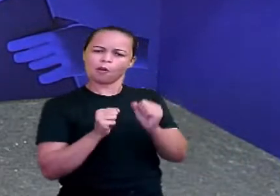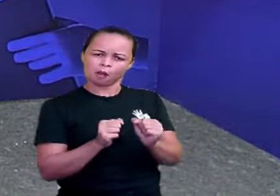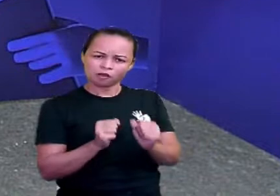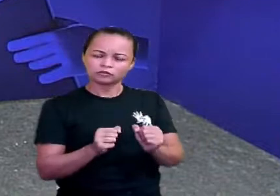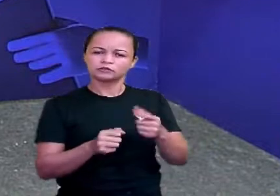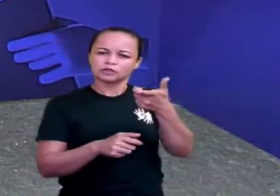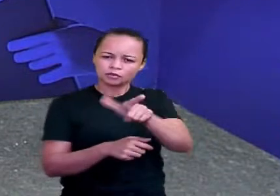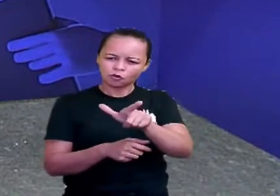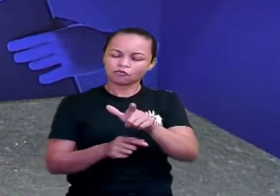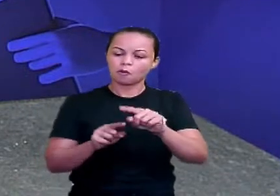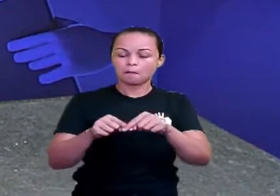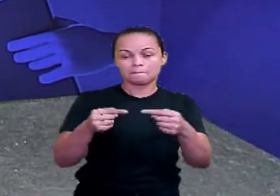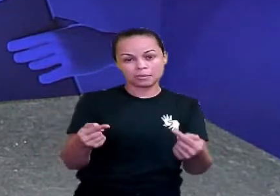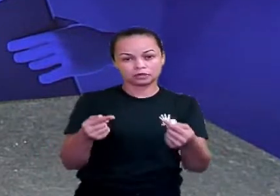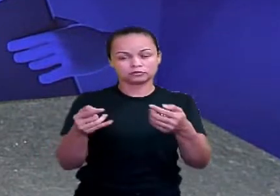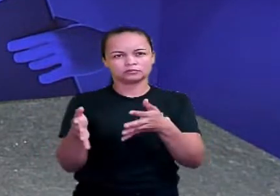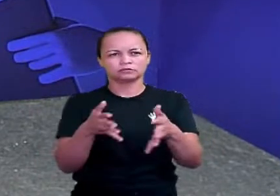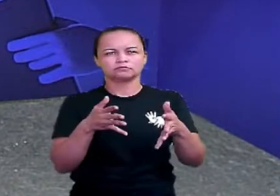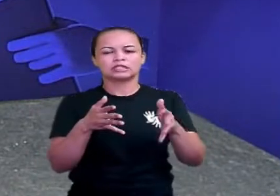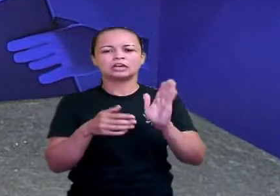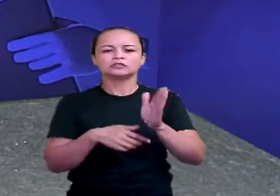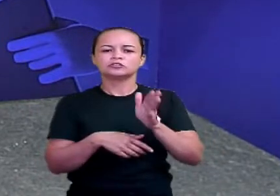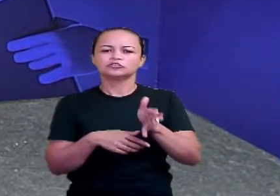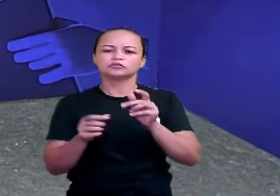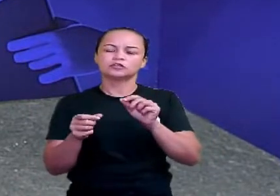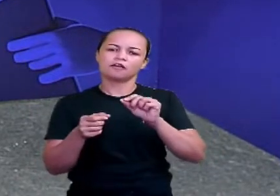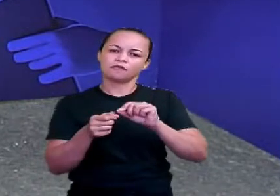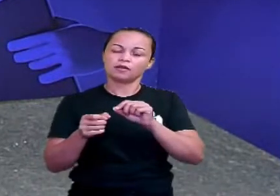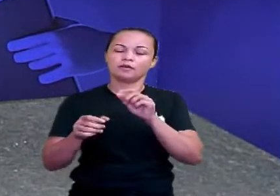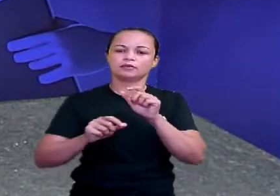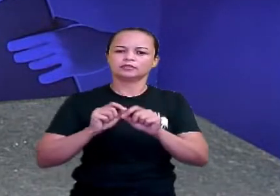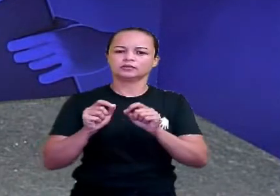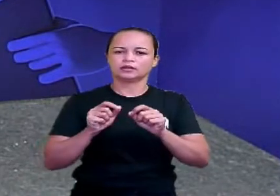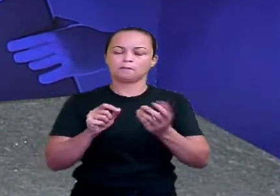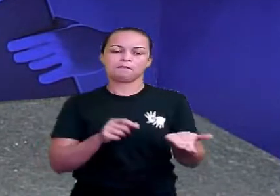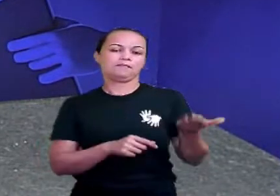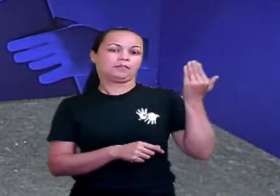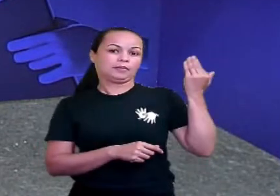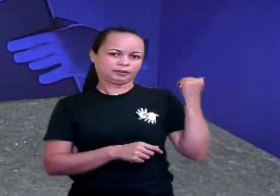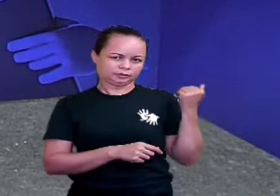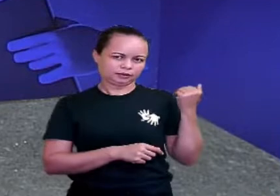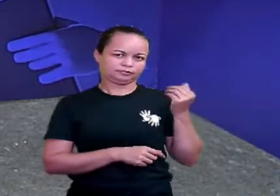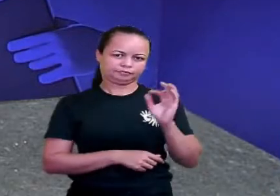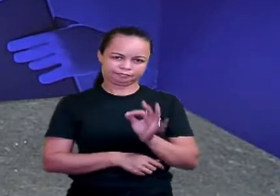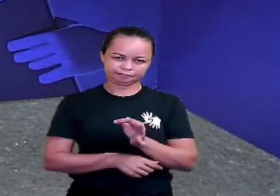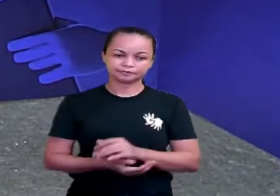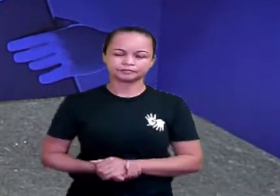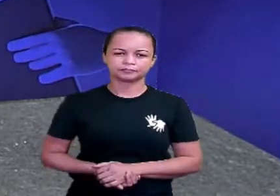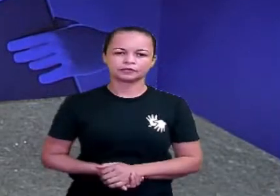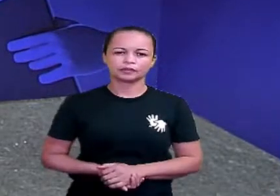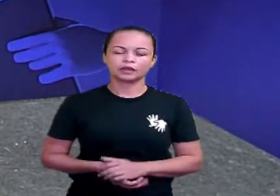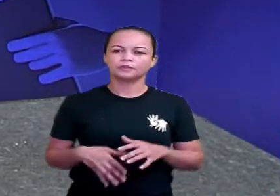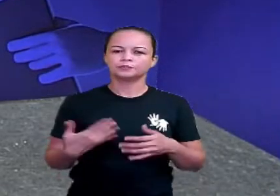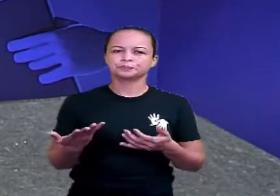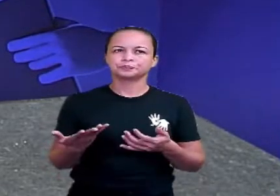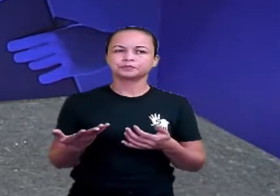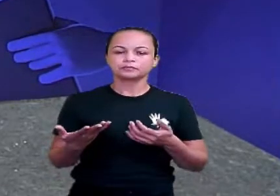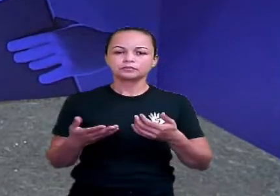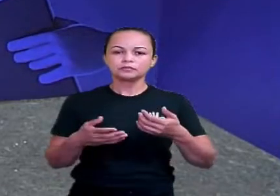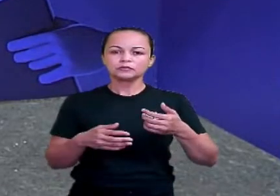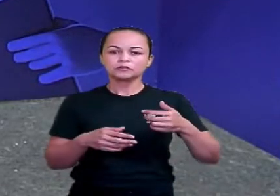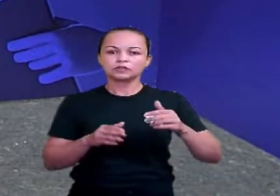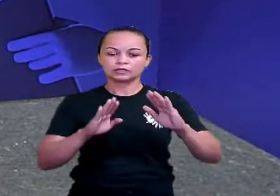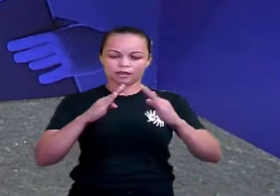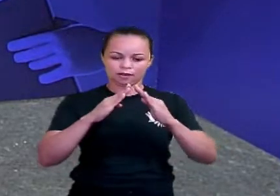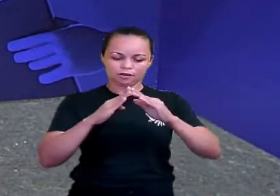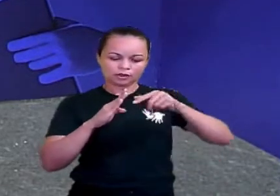você para pensar no que você já fez, é passado, tá certo? Ó, quando você sai de casa, você tem